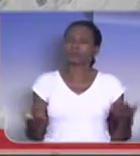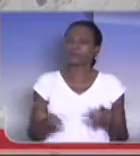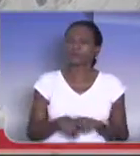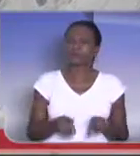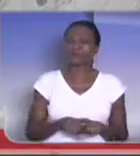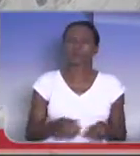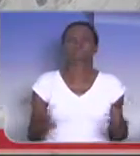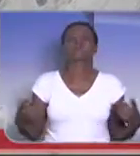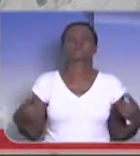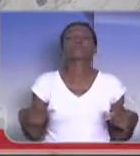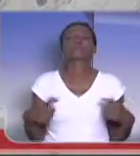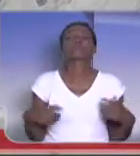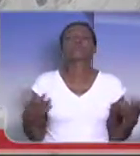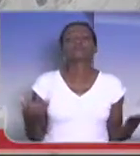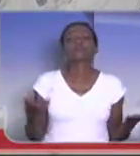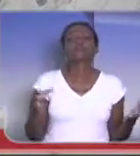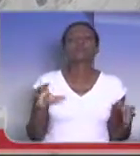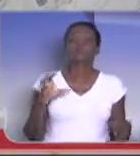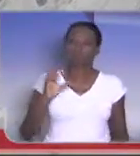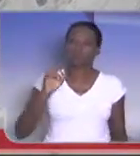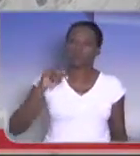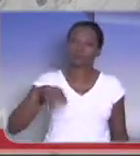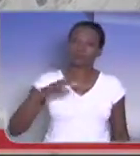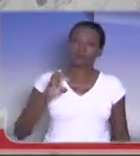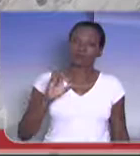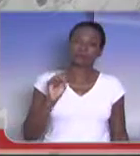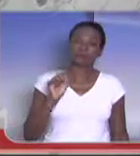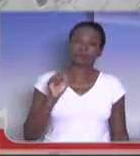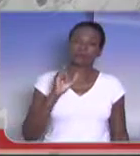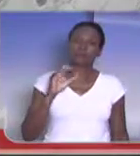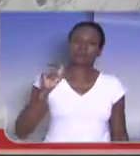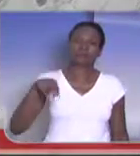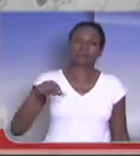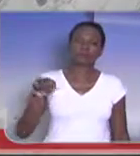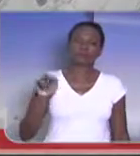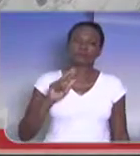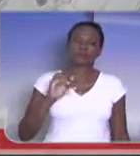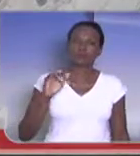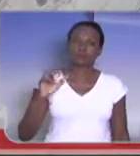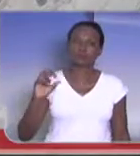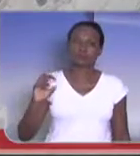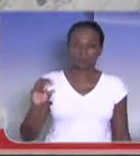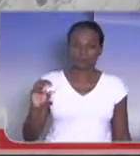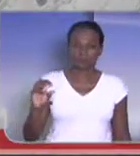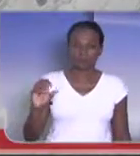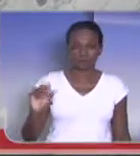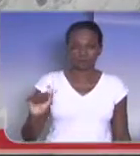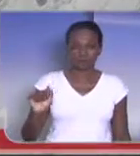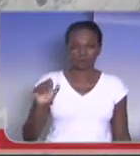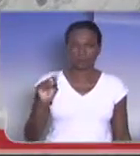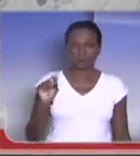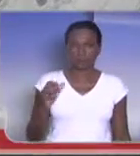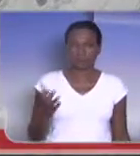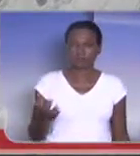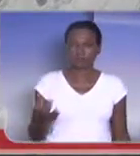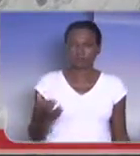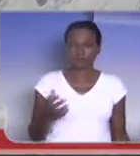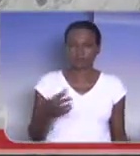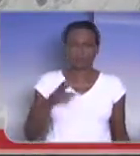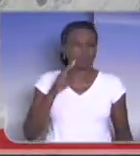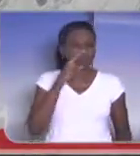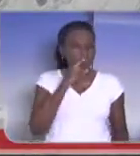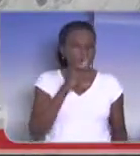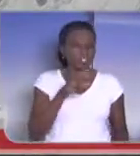concessionárias, deputados? Num acidente desse, não existe transporte aeromédico. As concessionárias não fornecem